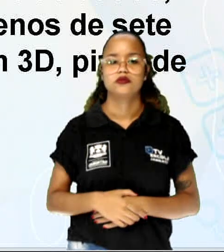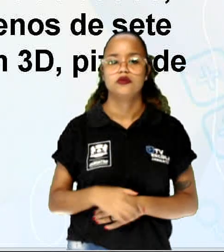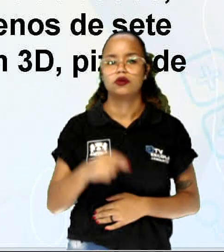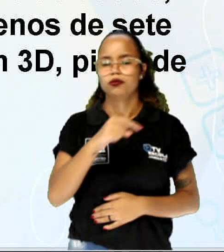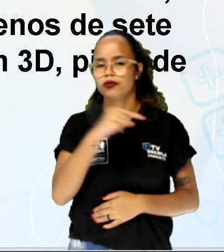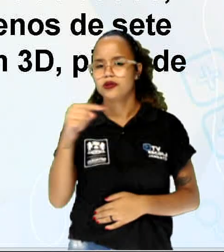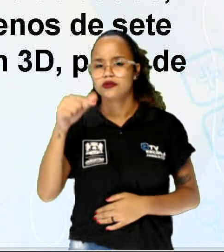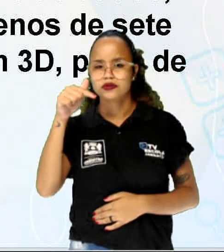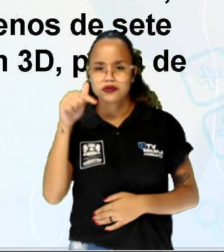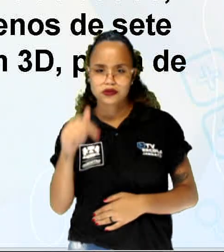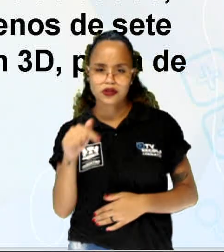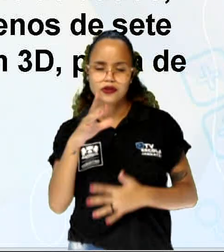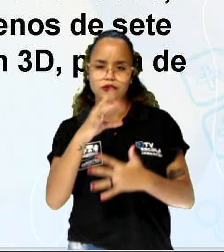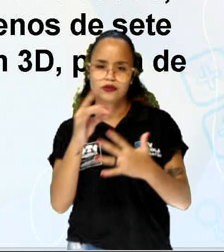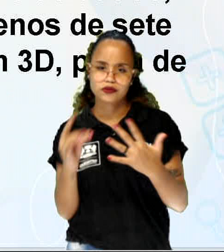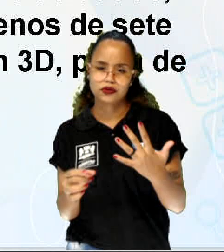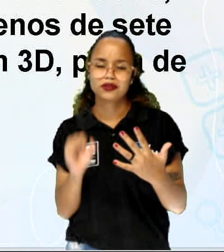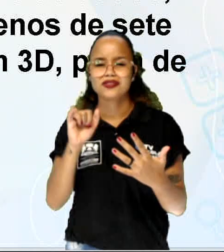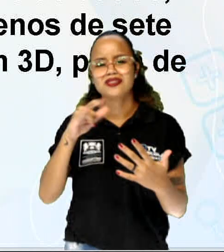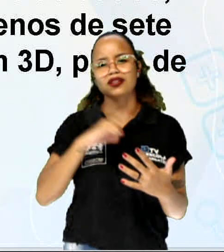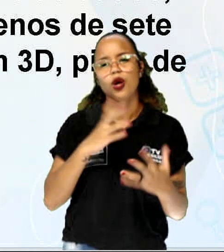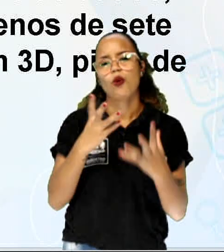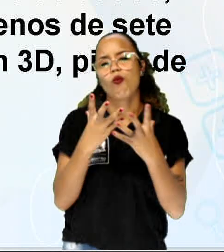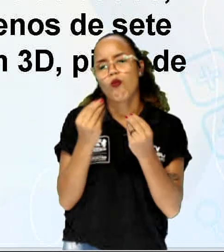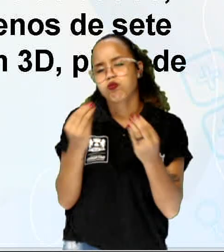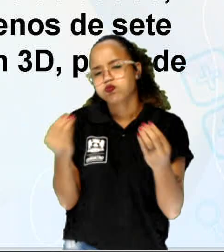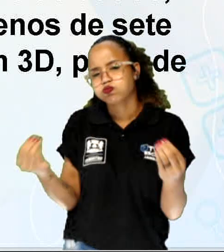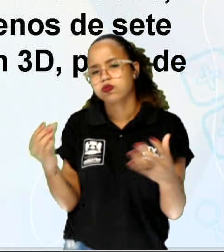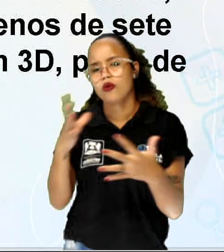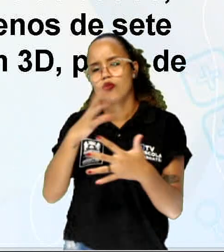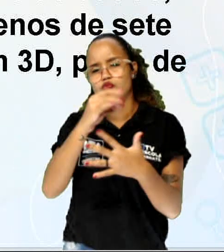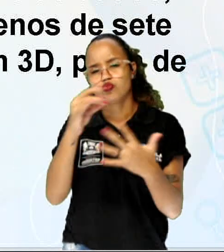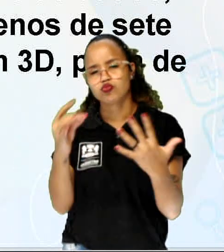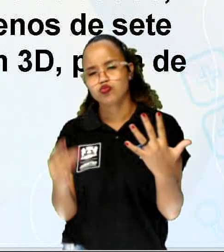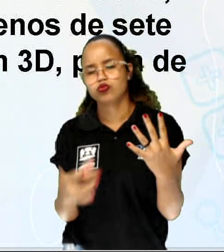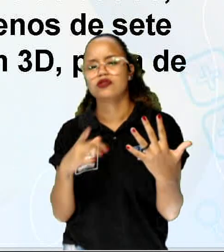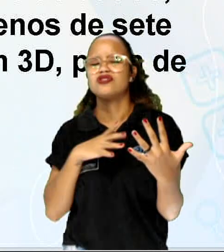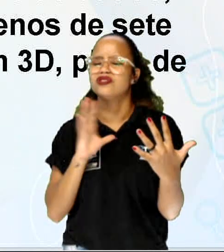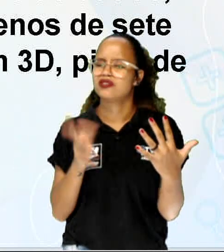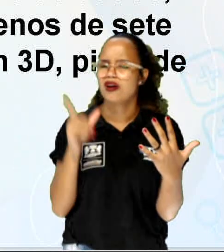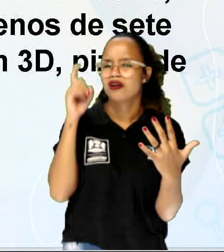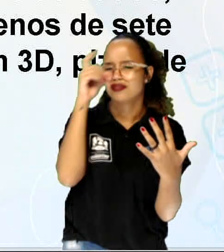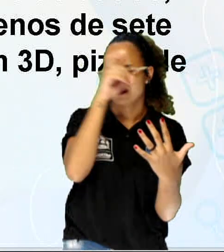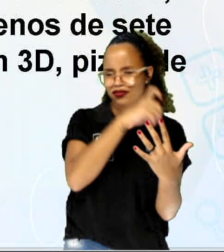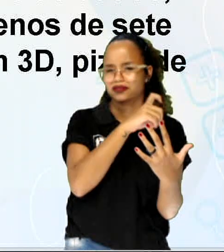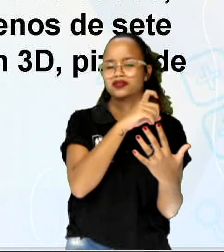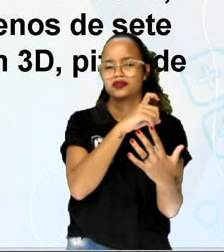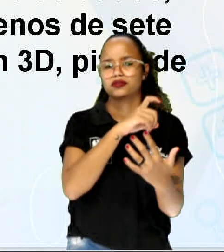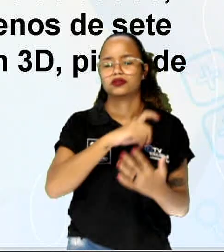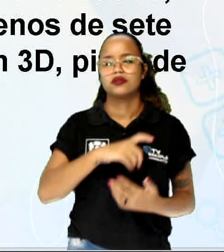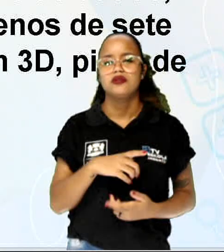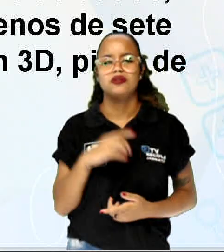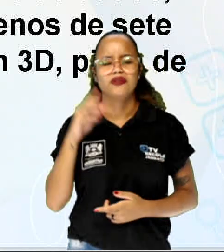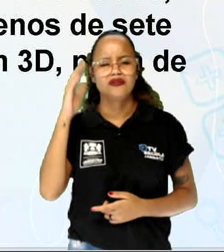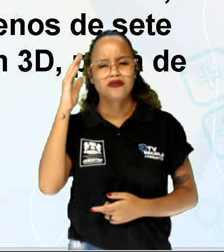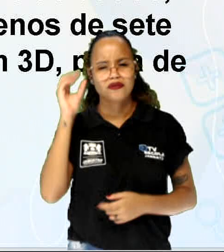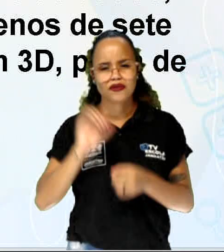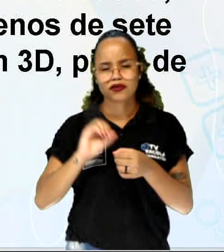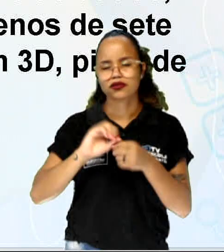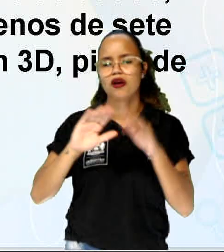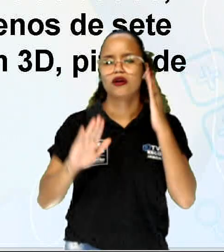Né? Porque se tiver muita categoria, você vai ver quando vê o tipo de gráfico, ele já fica difícil de você fazer uma análise